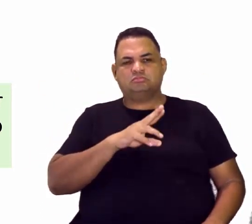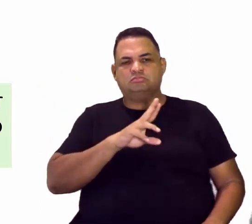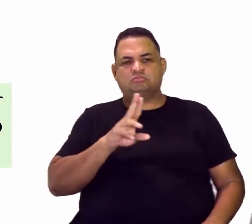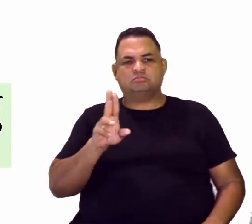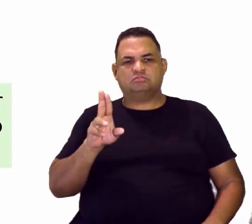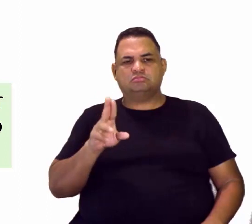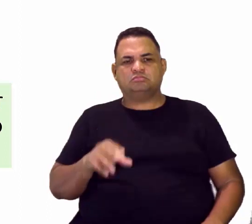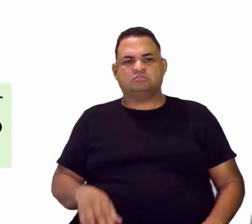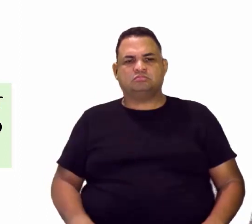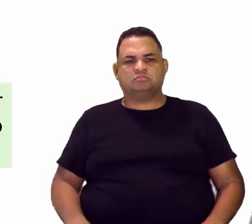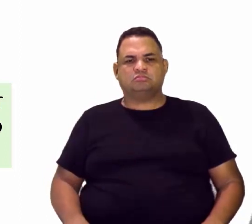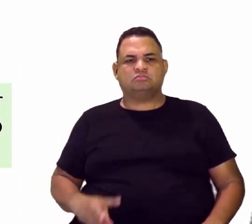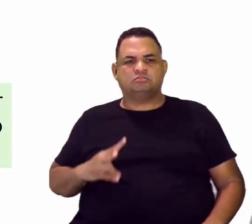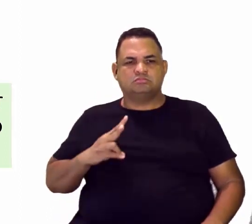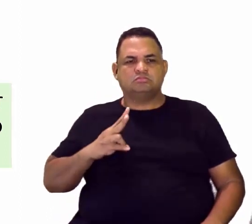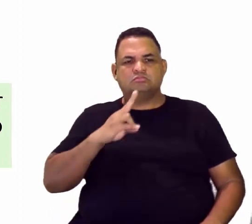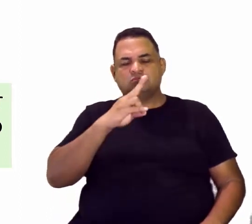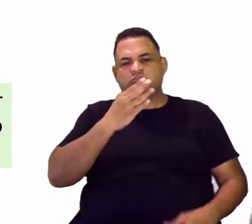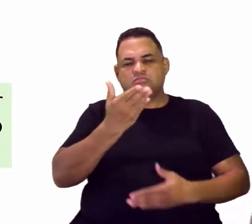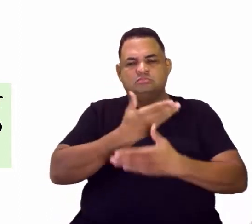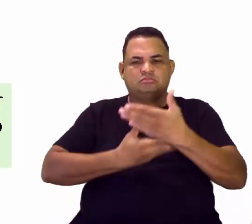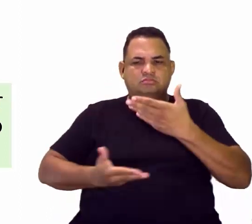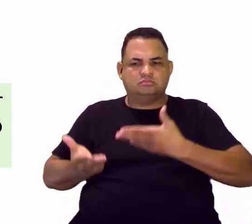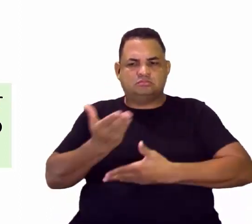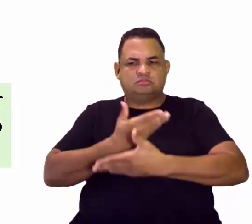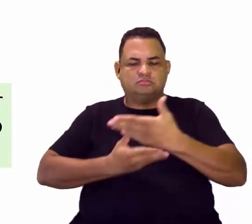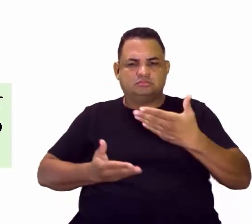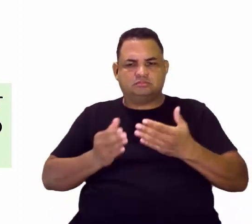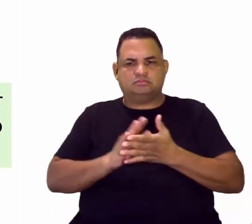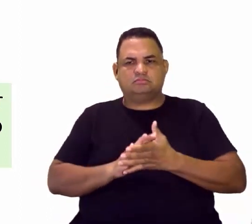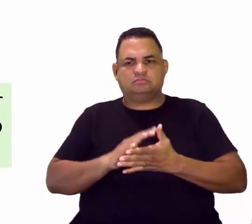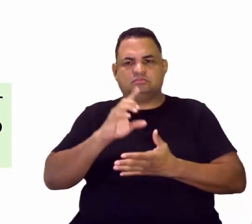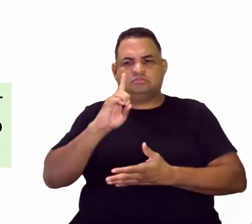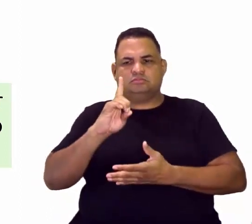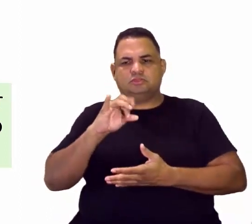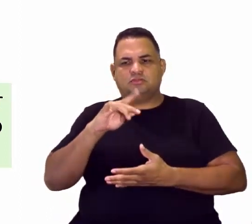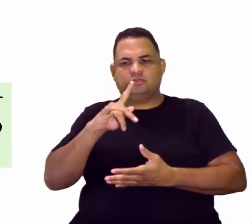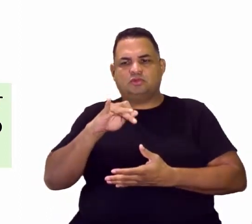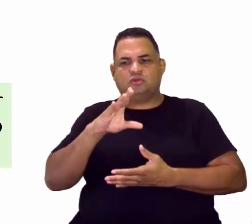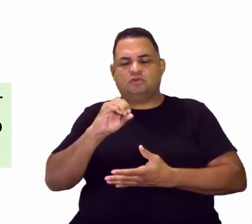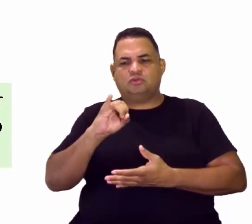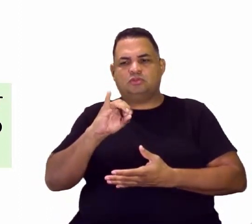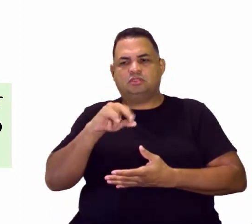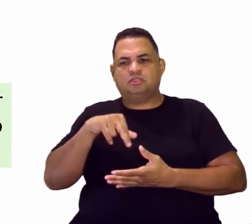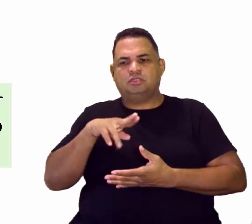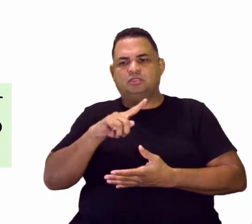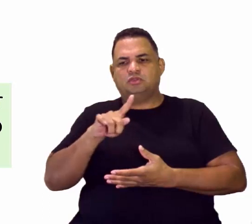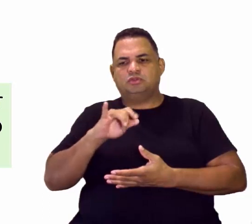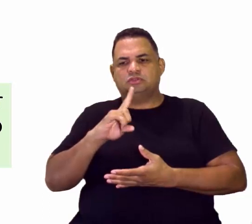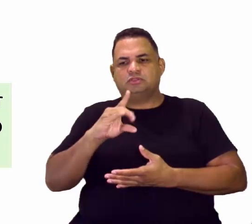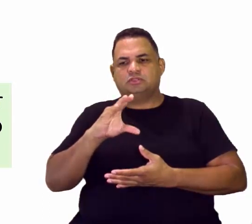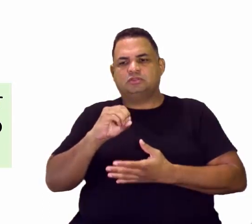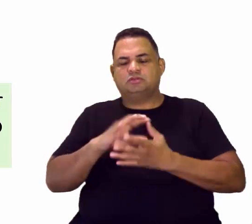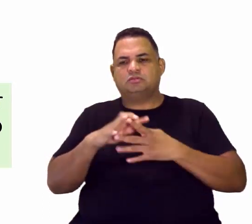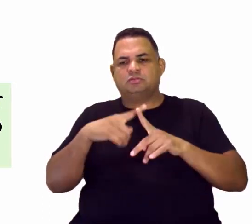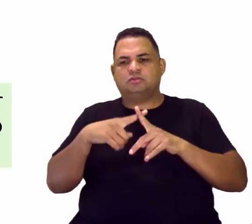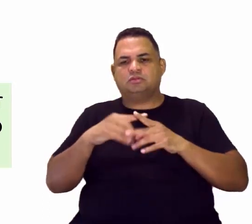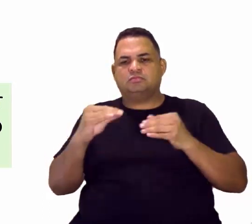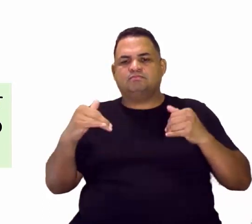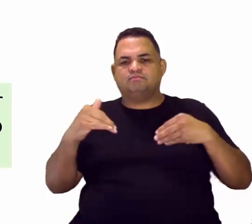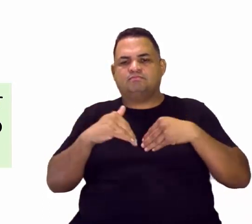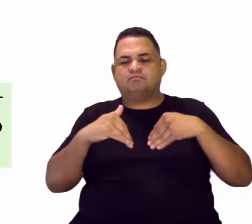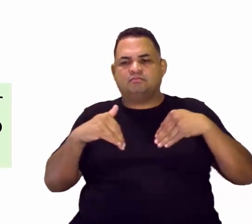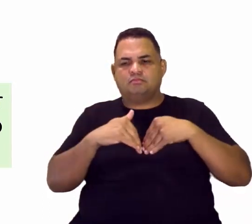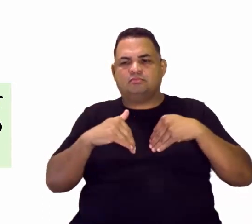de força de interação de dipolo induzido. Porque é uma atração que